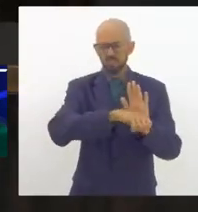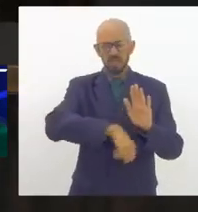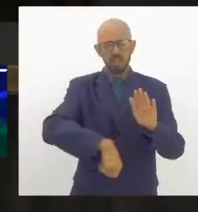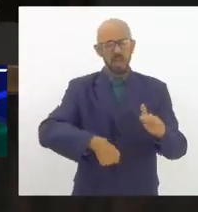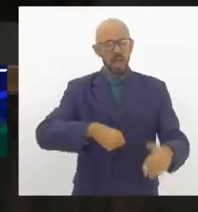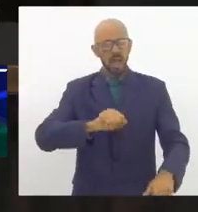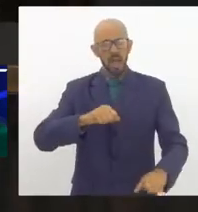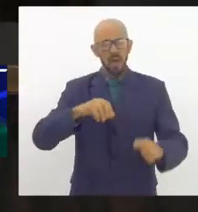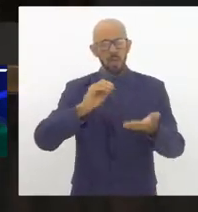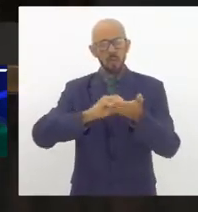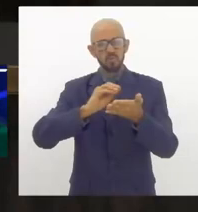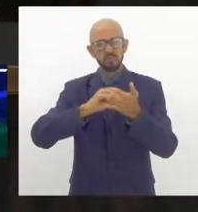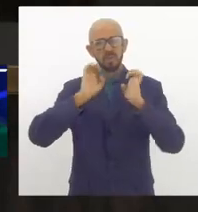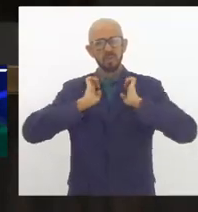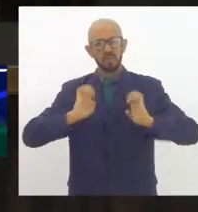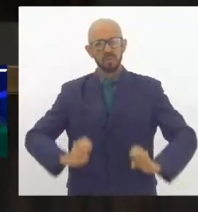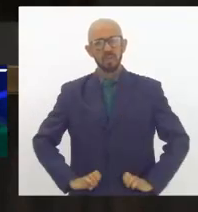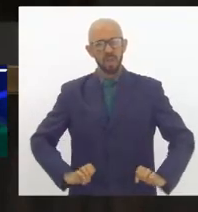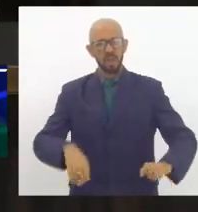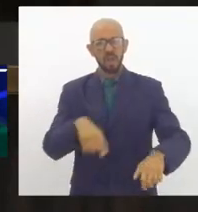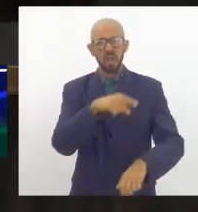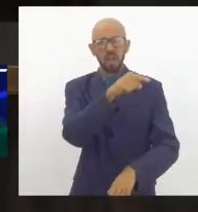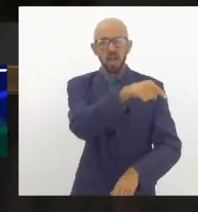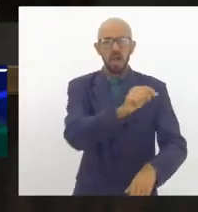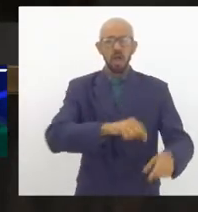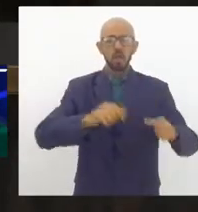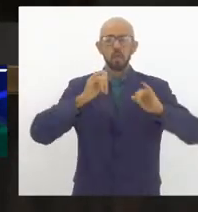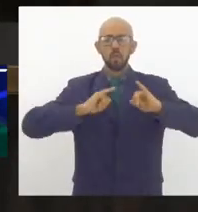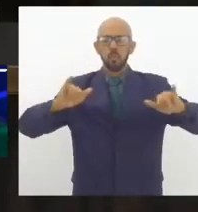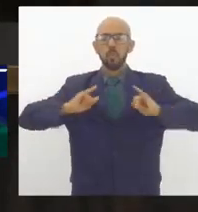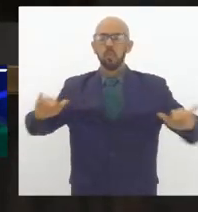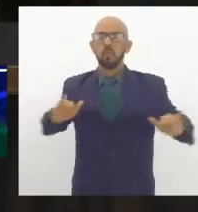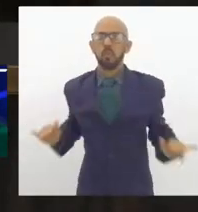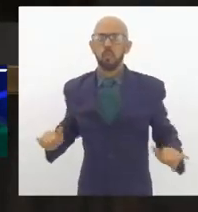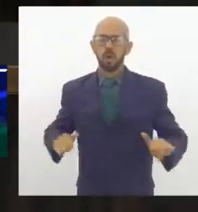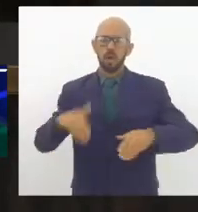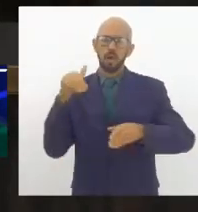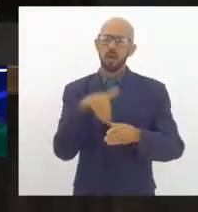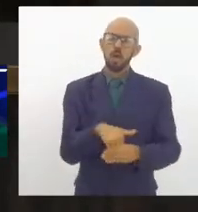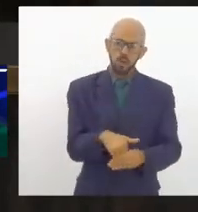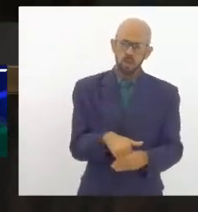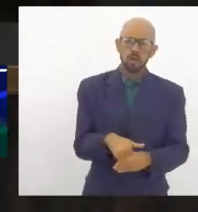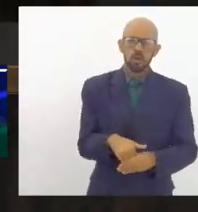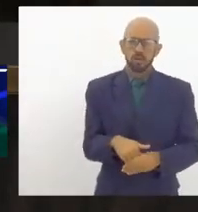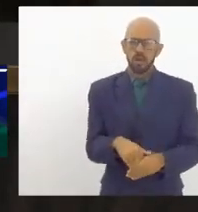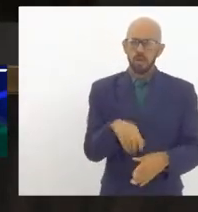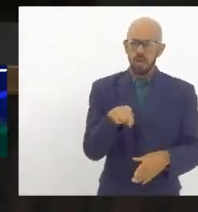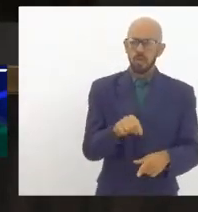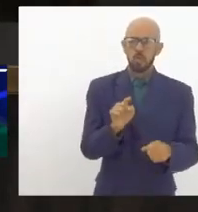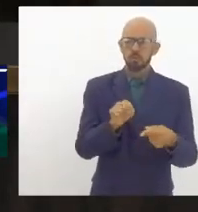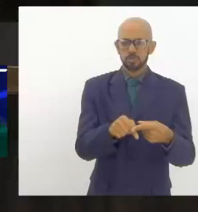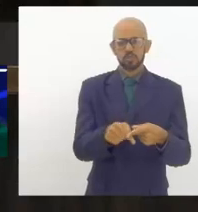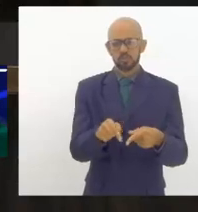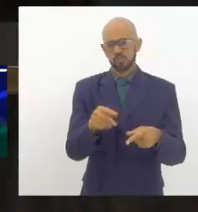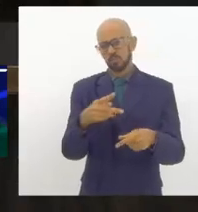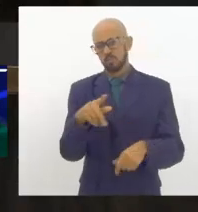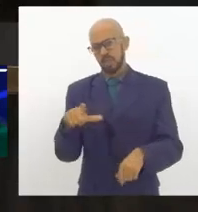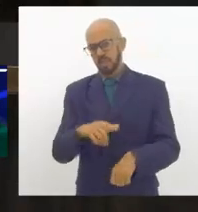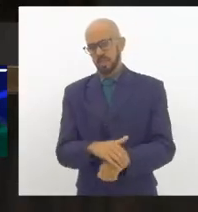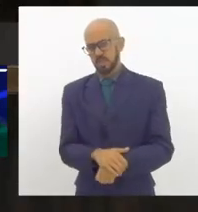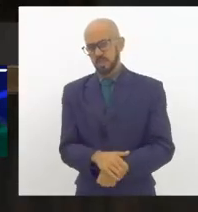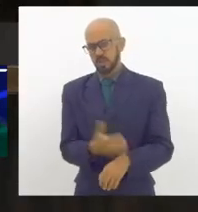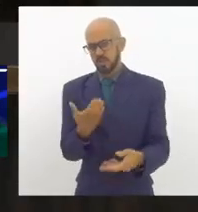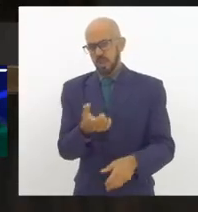de cabos eleitorais é essa é isso o objetivo desse projeto e eu quero chamar